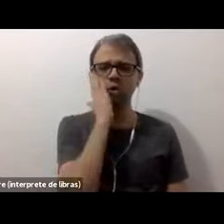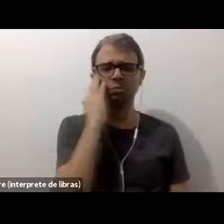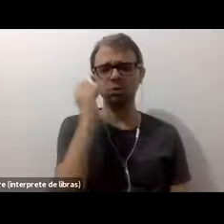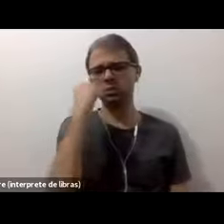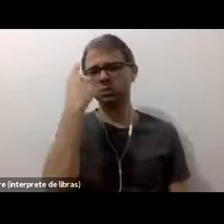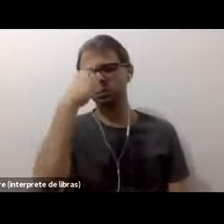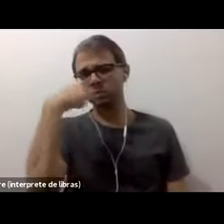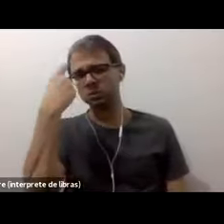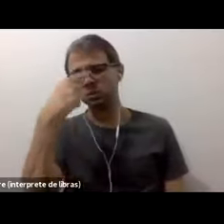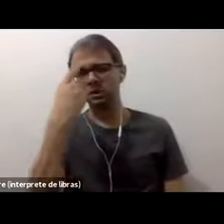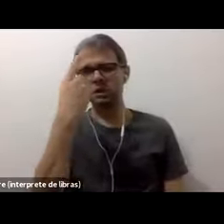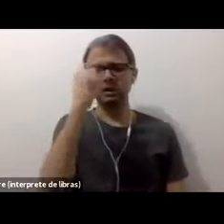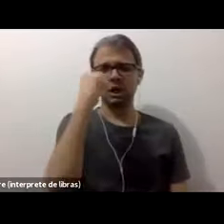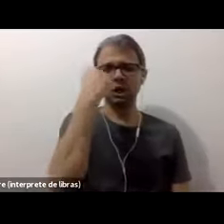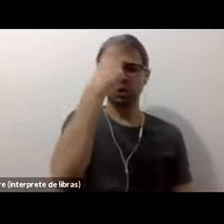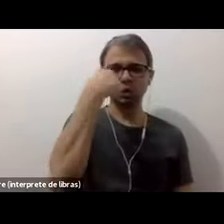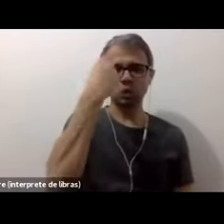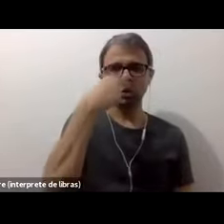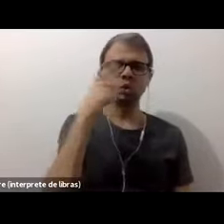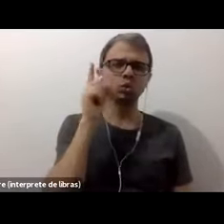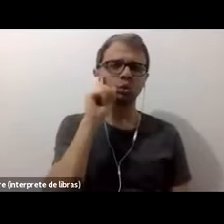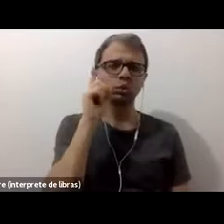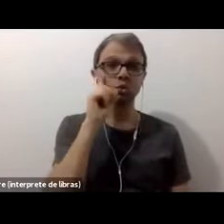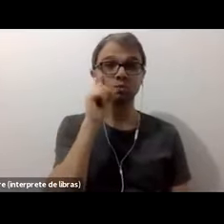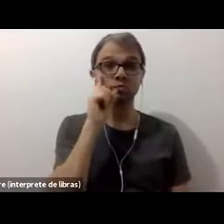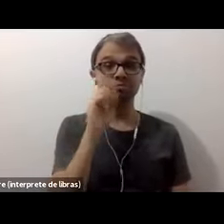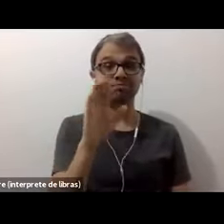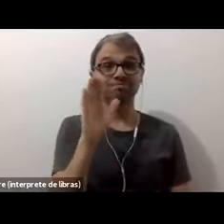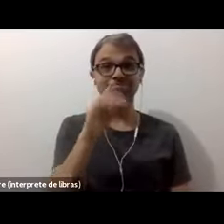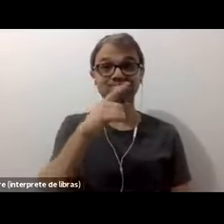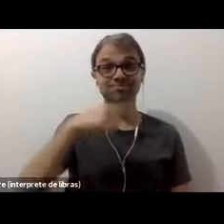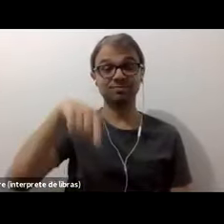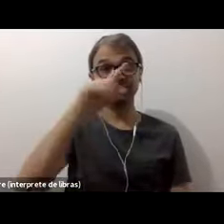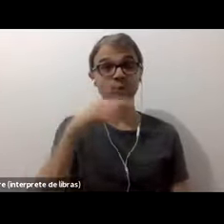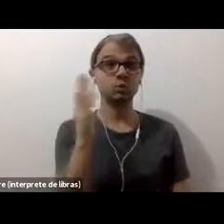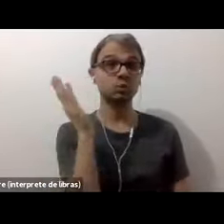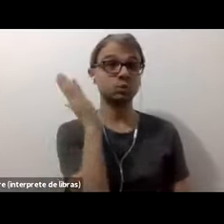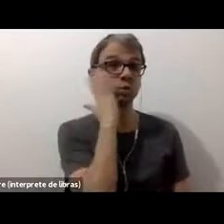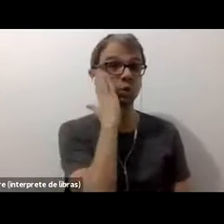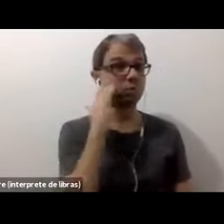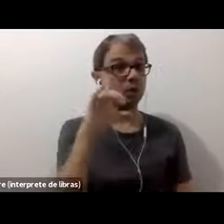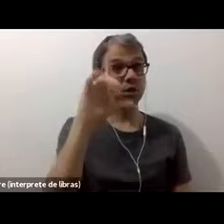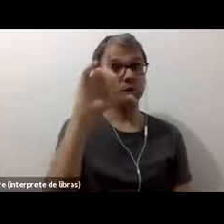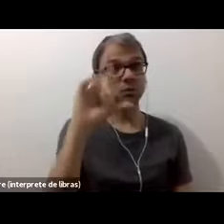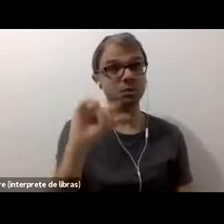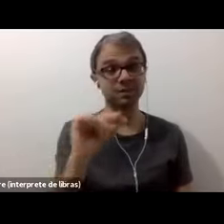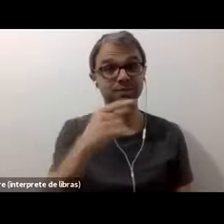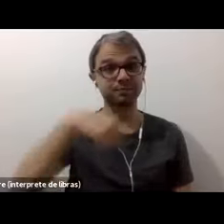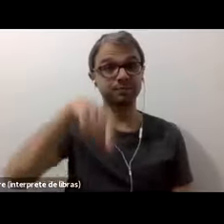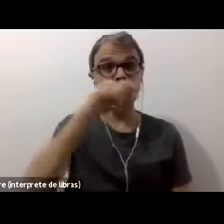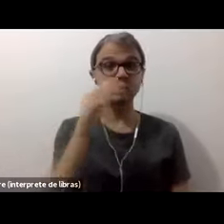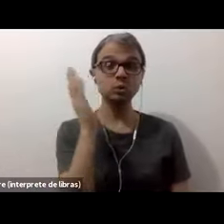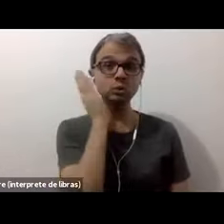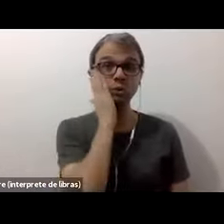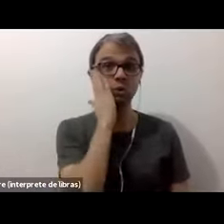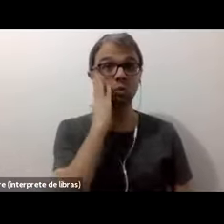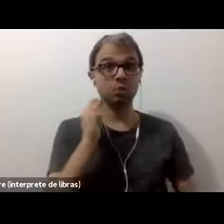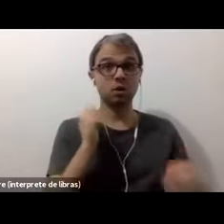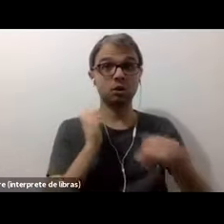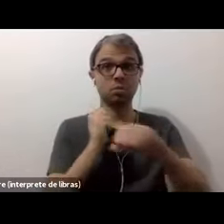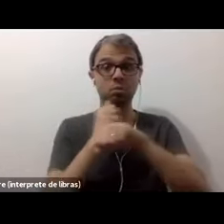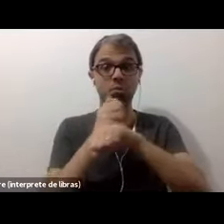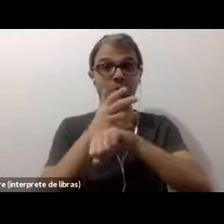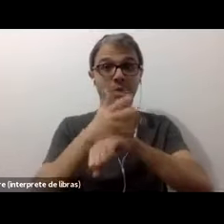né? A gente percebe que nós estamos dormindo menos, estamos dormindo bem mais tarde. Imagina os adolescentes e